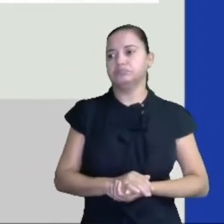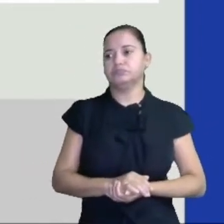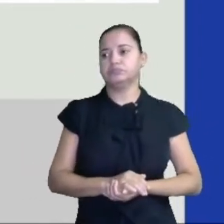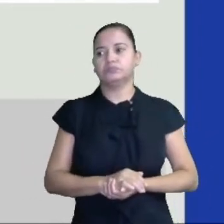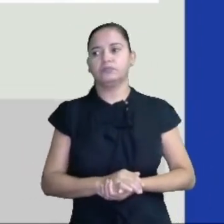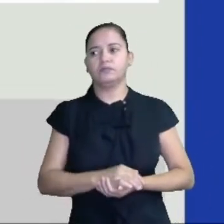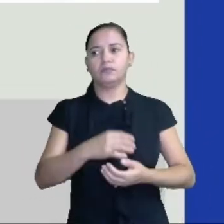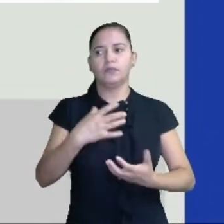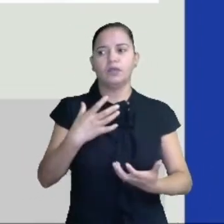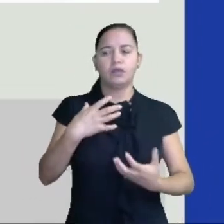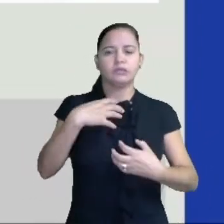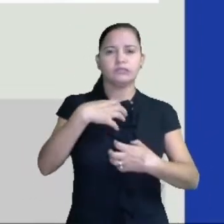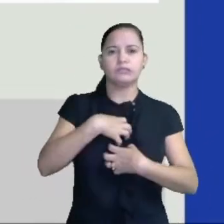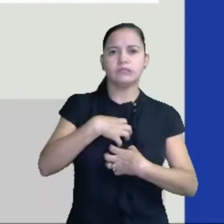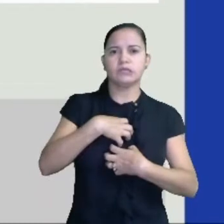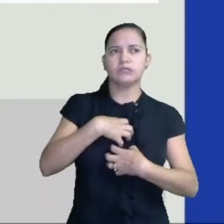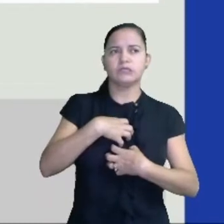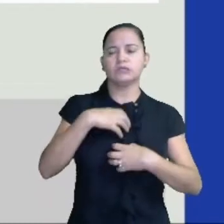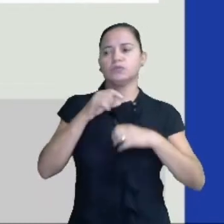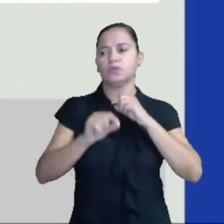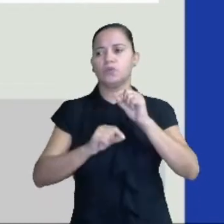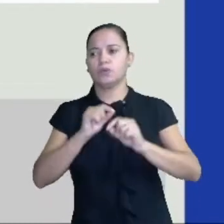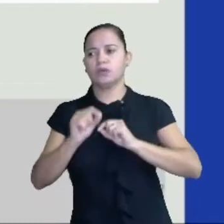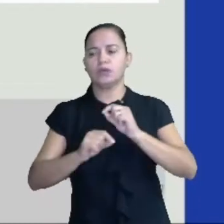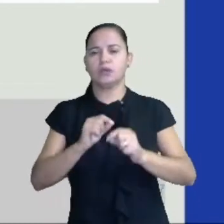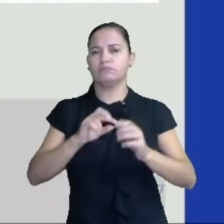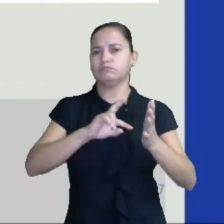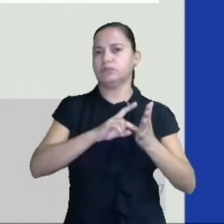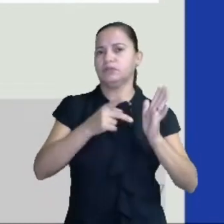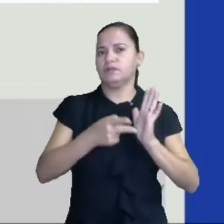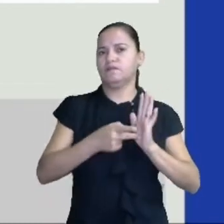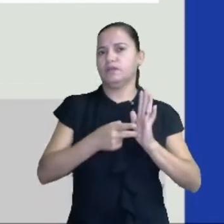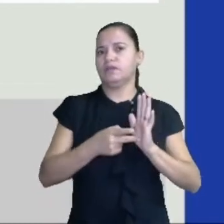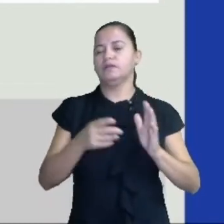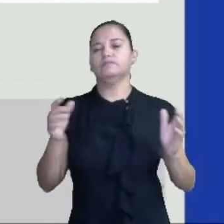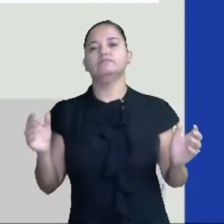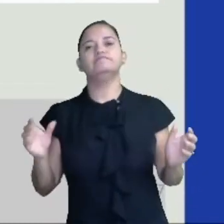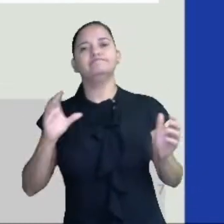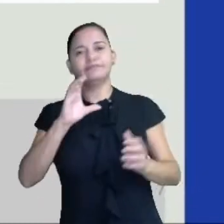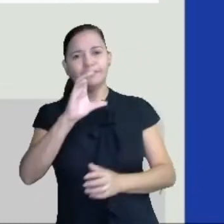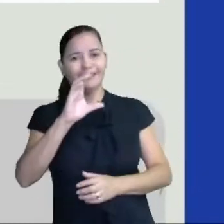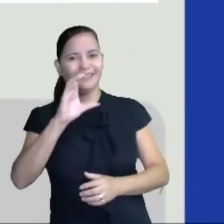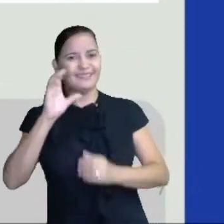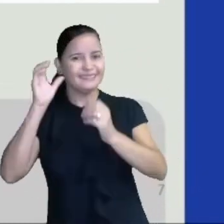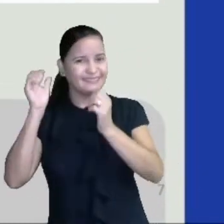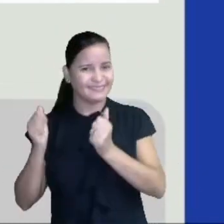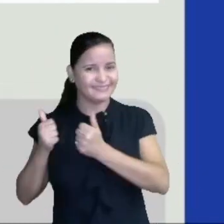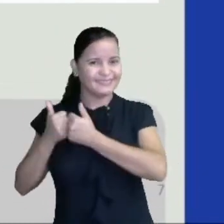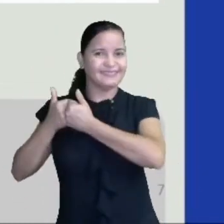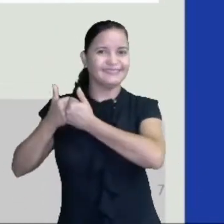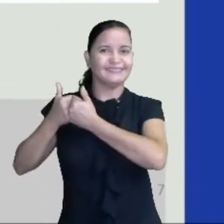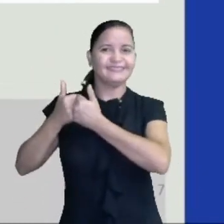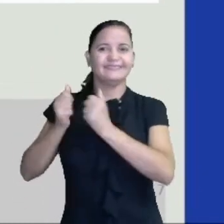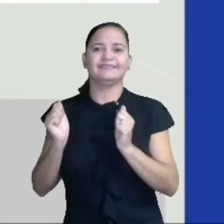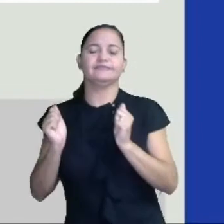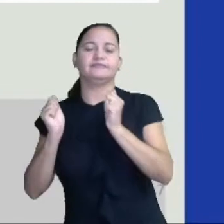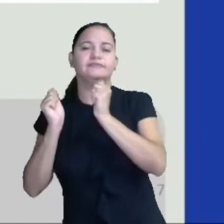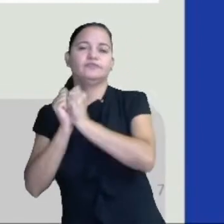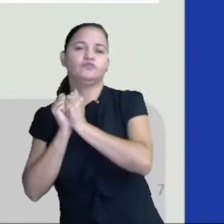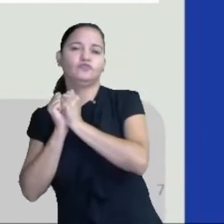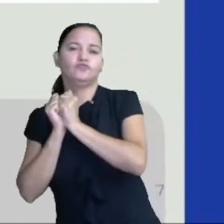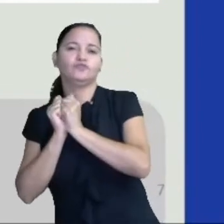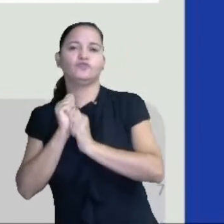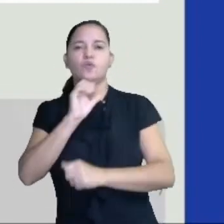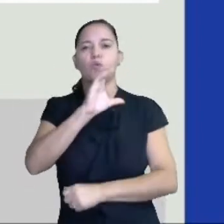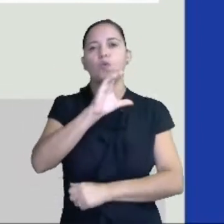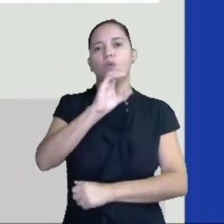o sentido disso? Do com, né? Do prefixo com. Companhia. Lembrando que aqui é um prefixo, porque